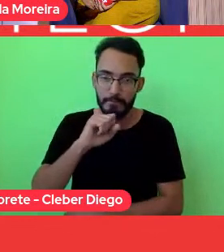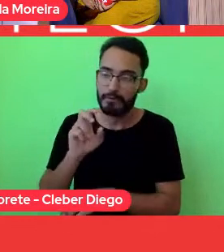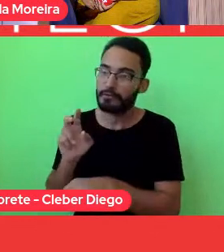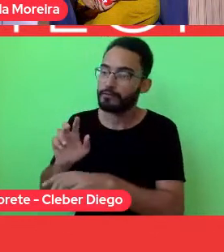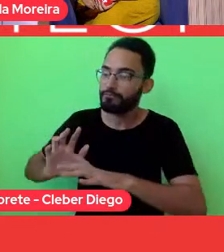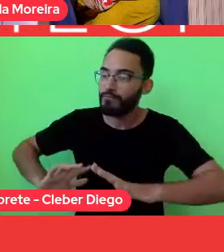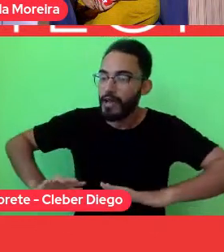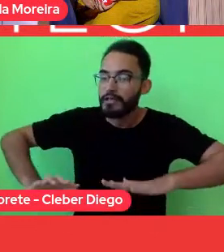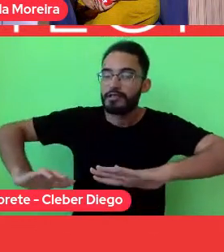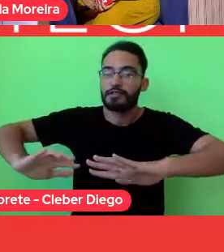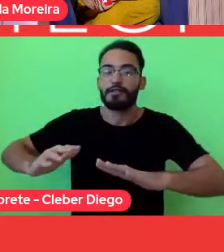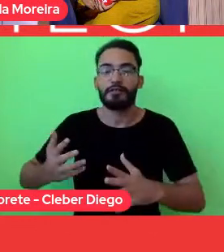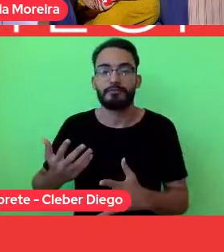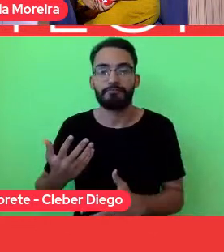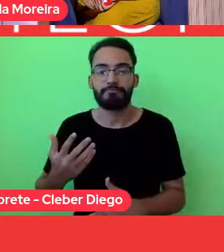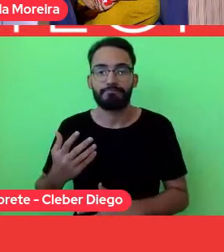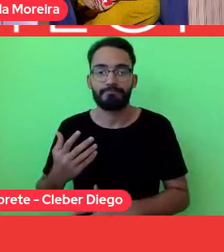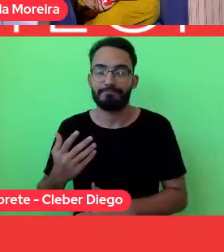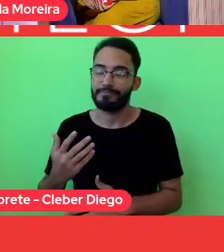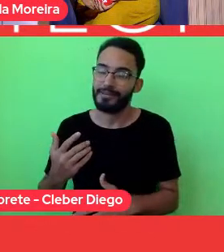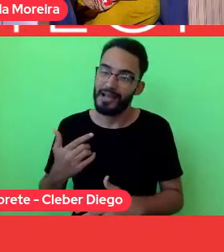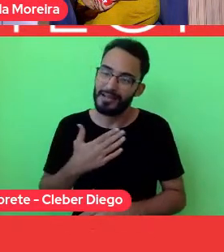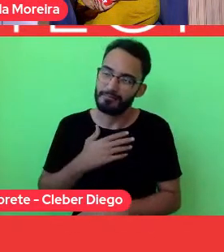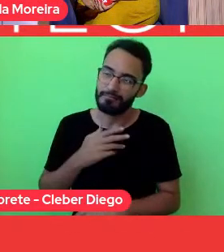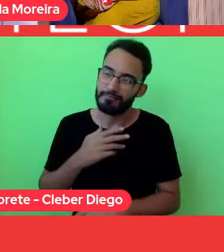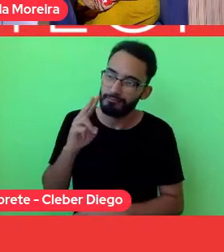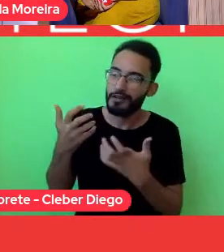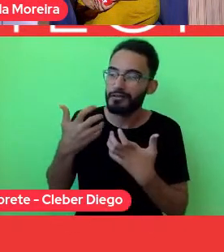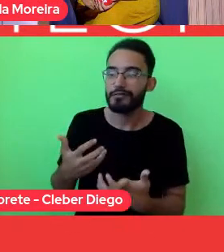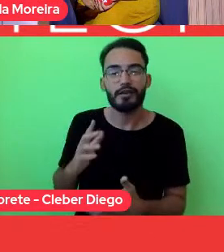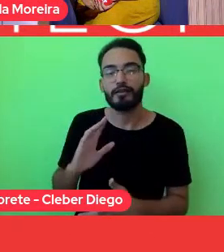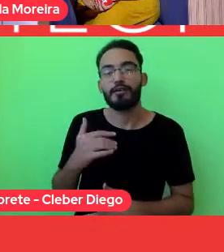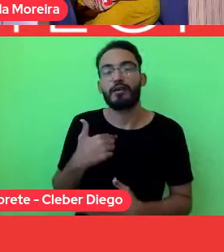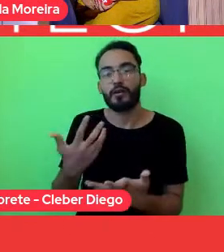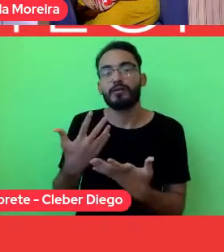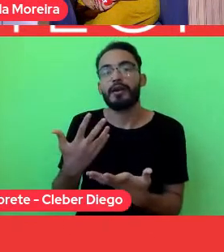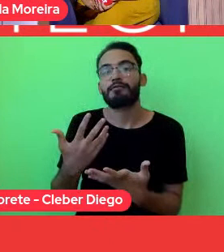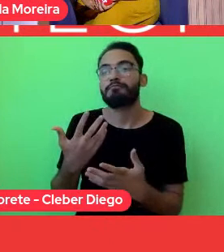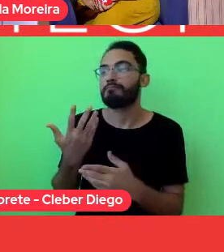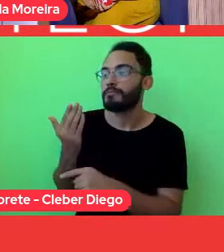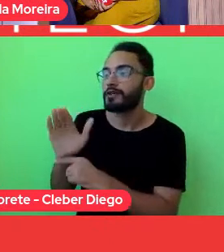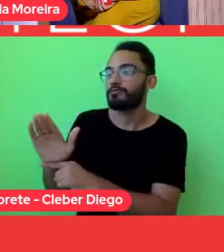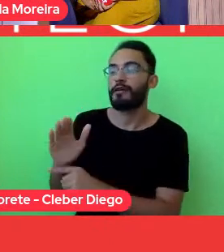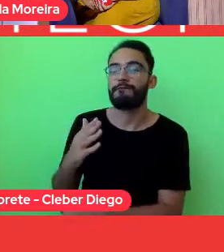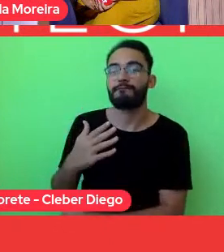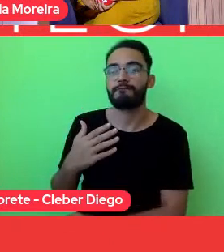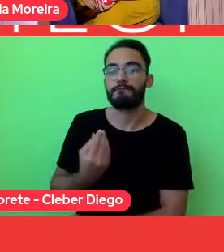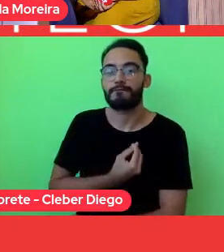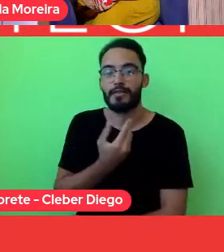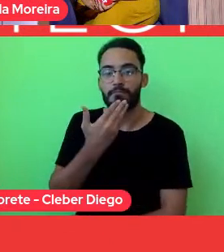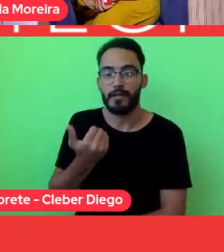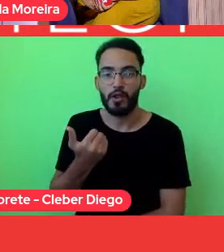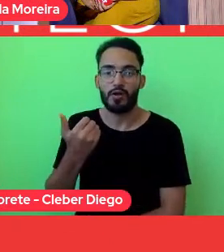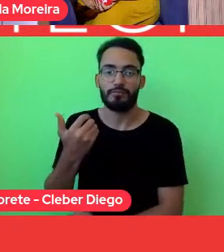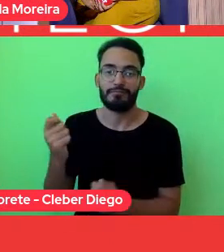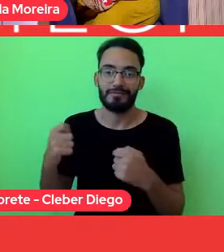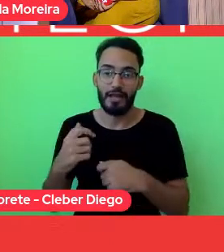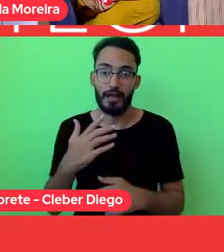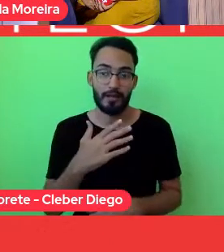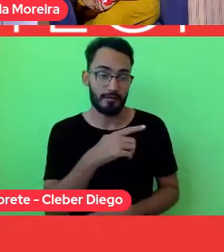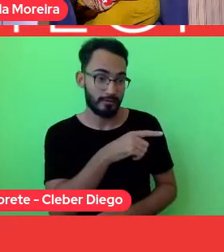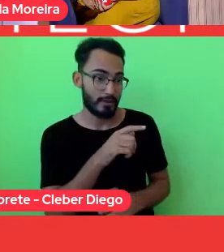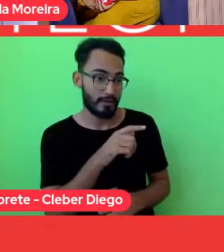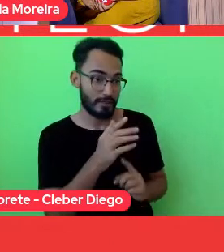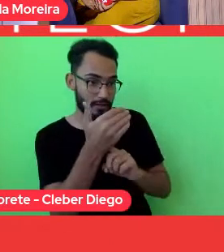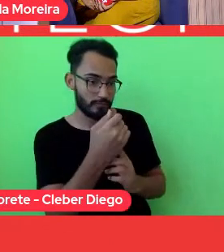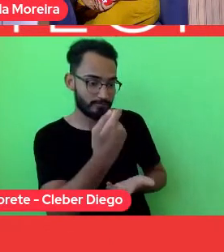fizeram isso a vida inteira. Então, a tecnologia me proporciona isso, porque ela me paga um salário que eu consigo, além